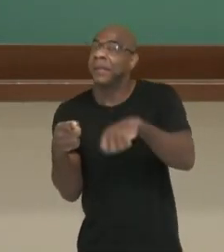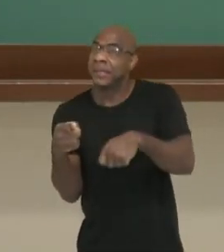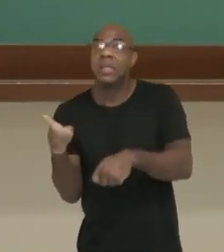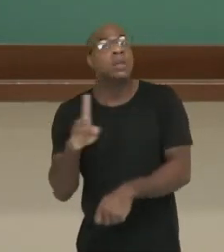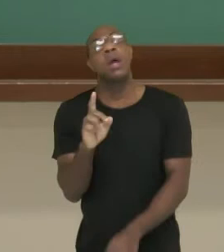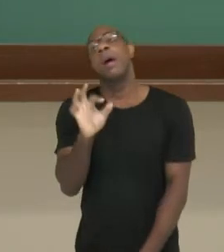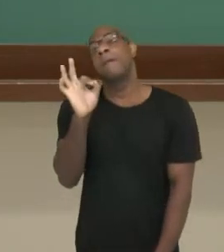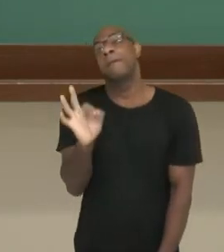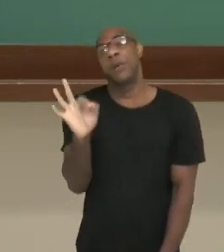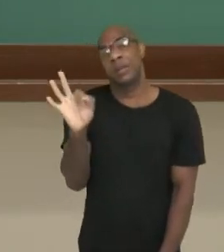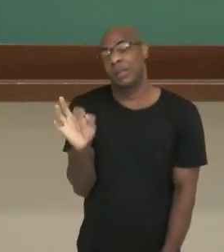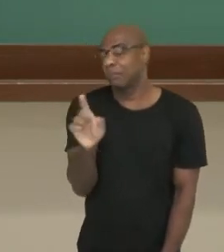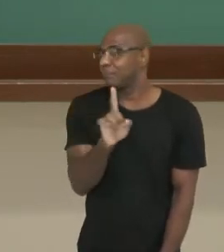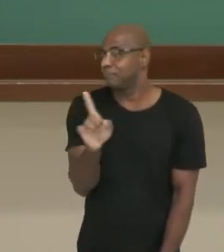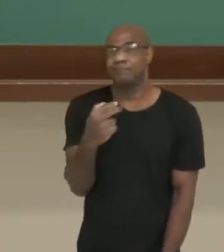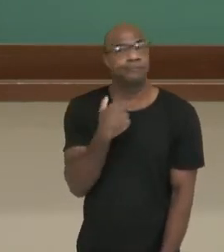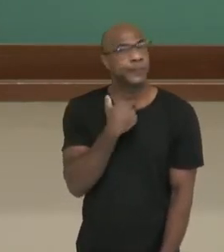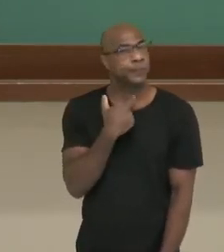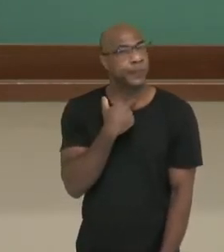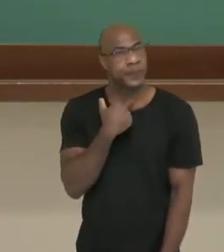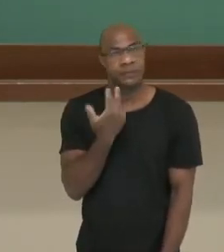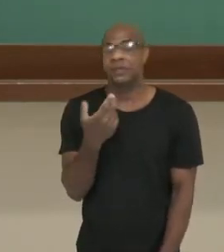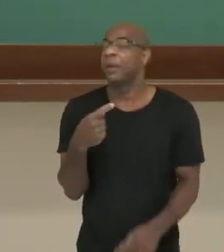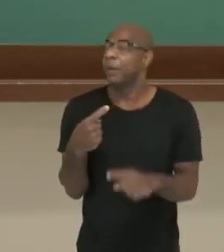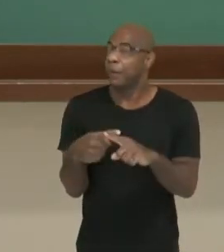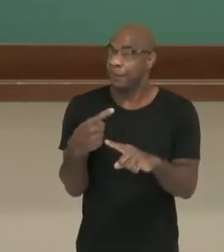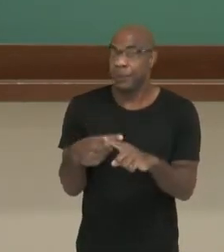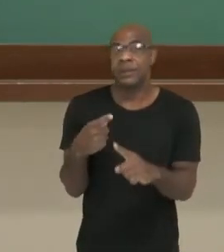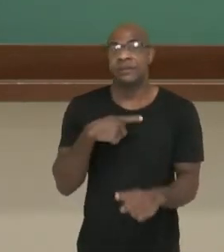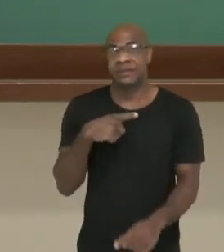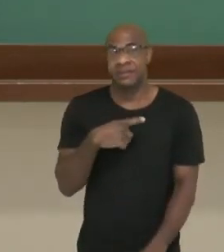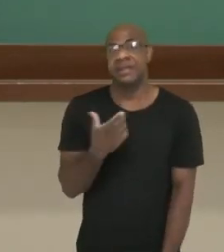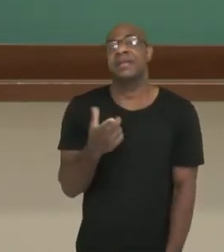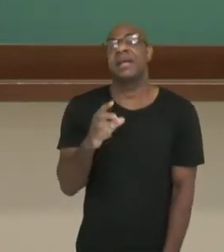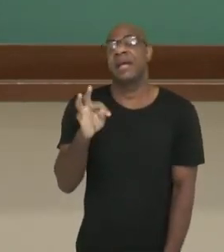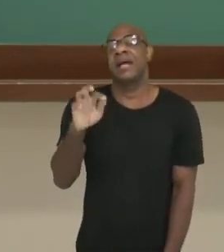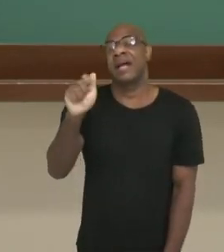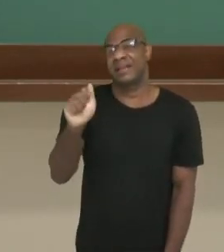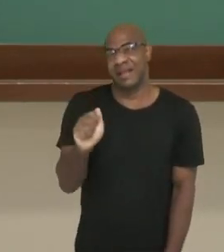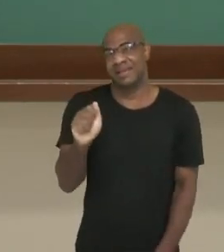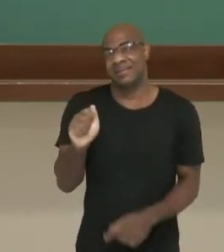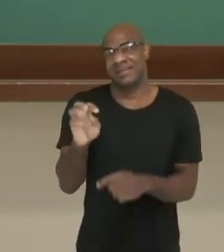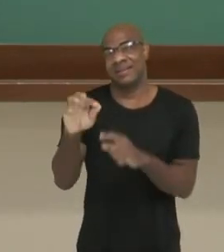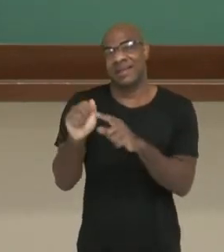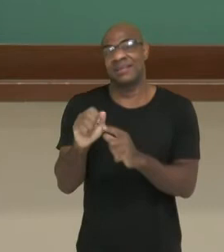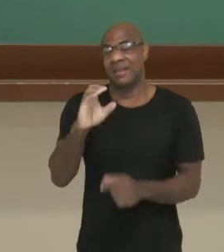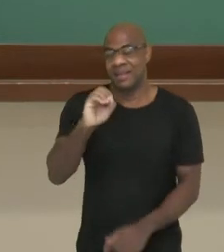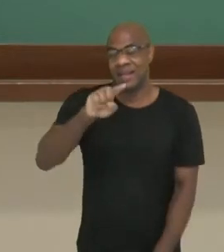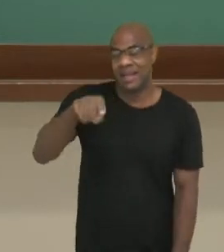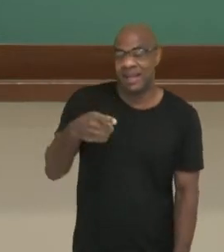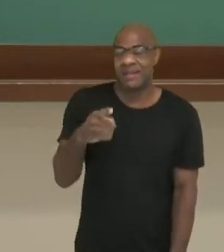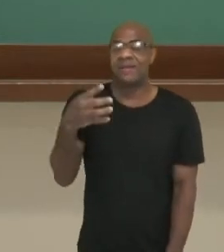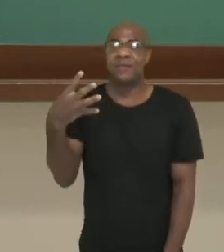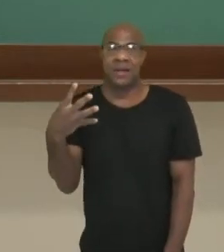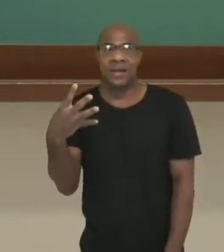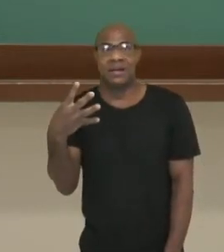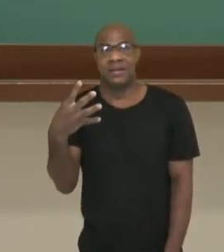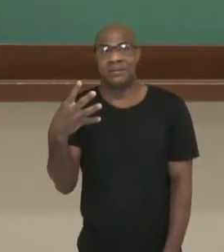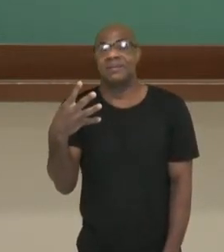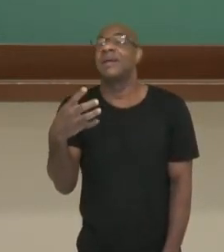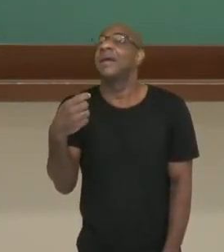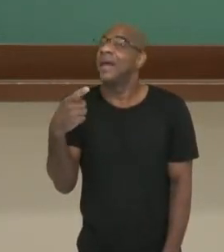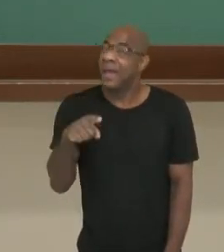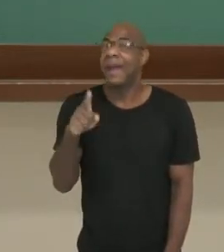problema, eu já tenho uma taxa com um número decimal, 0,4, mas ele é porcento. Então, ele